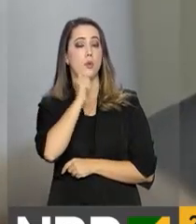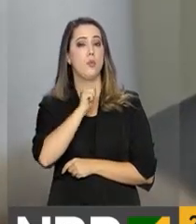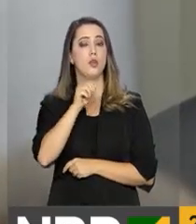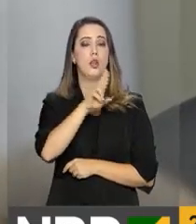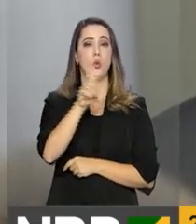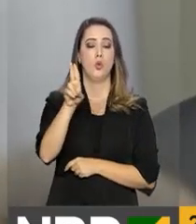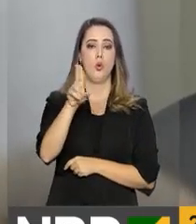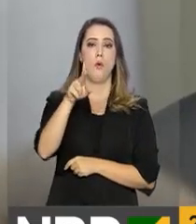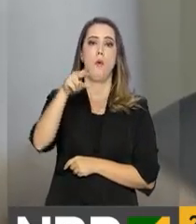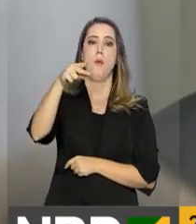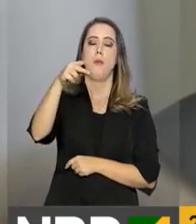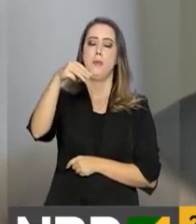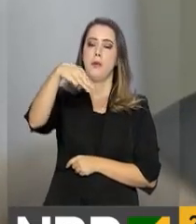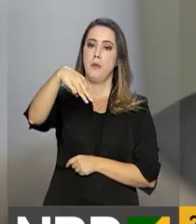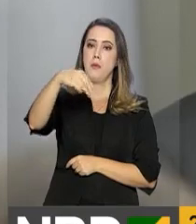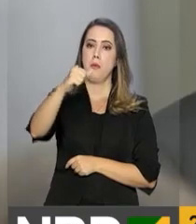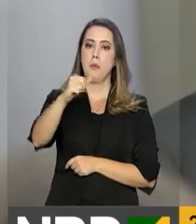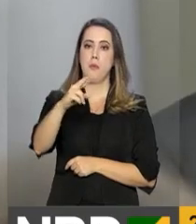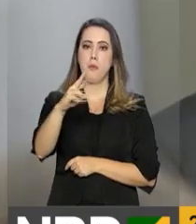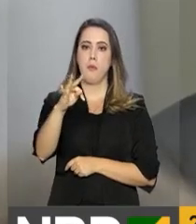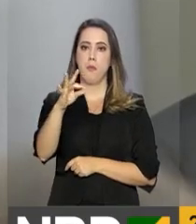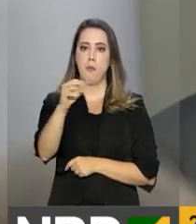os membros aqui da FEComércio,